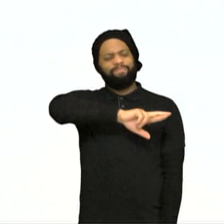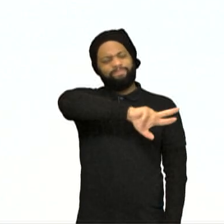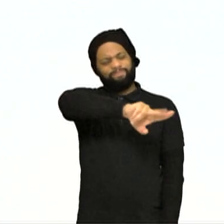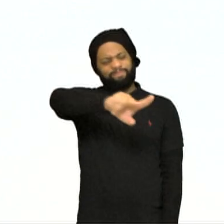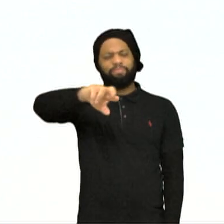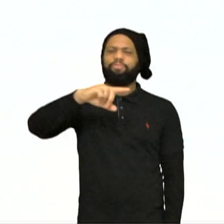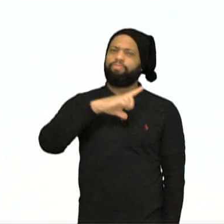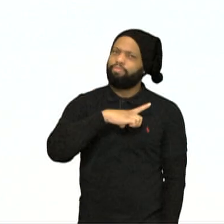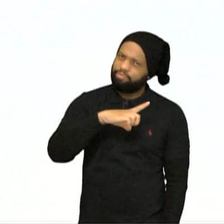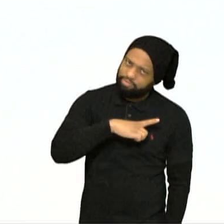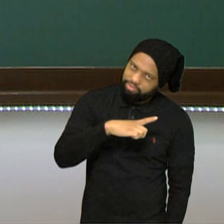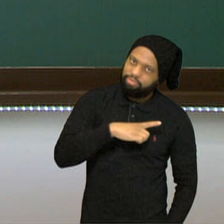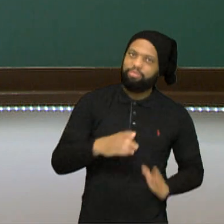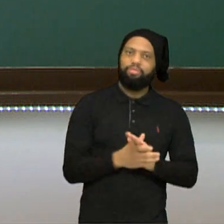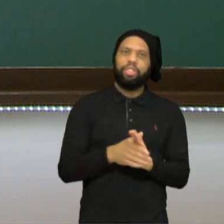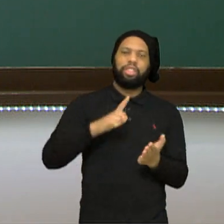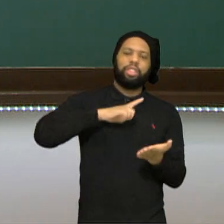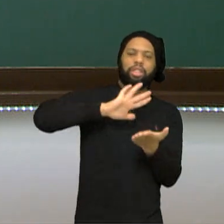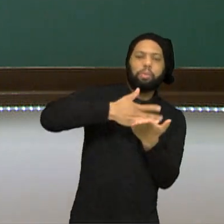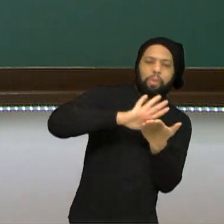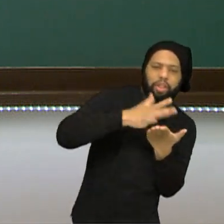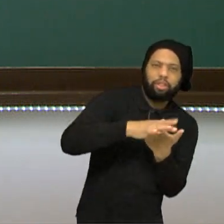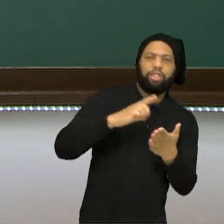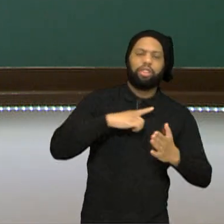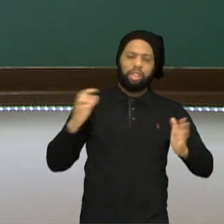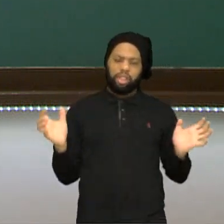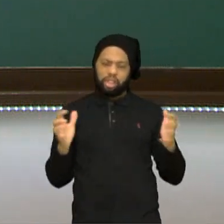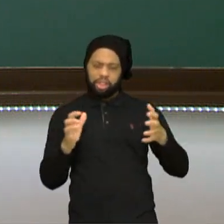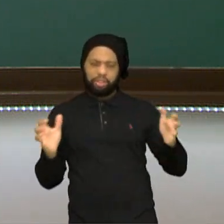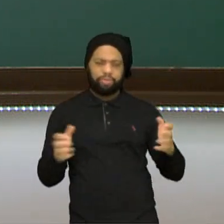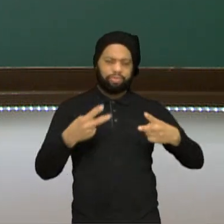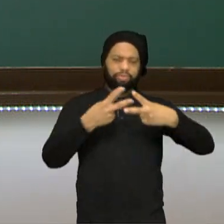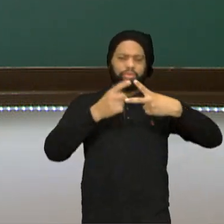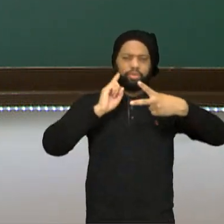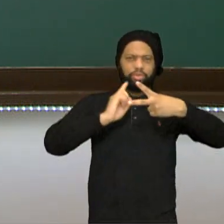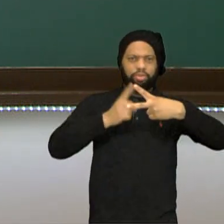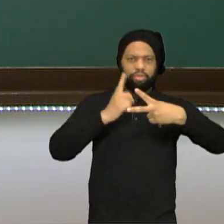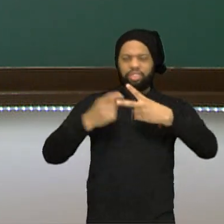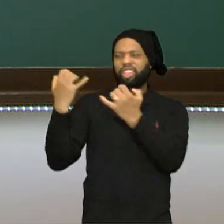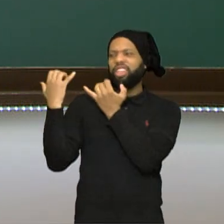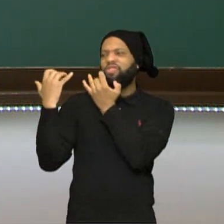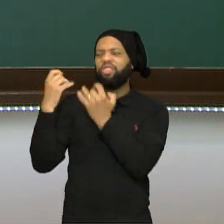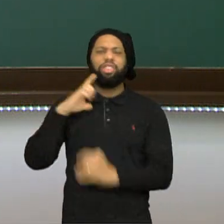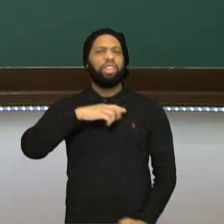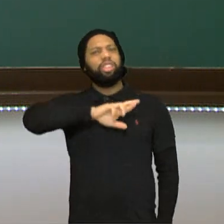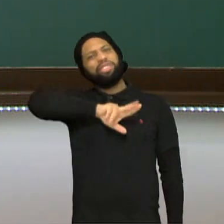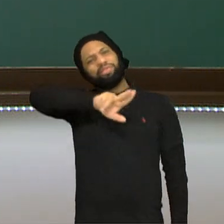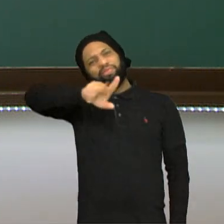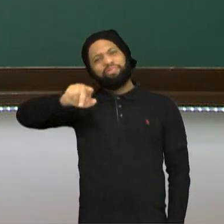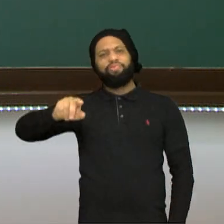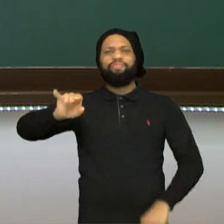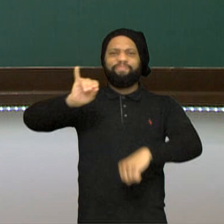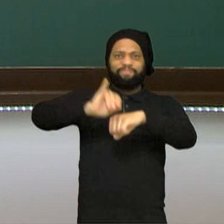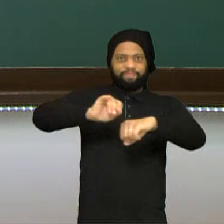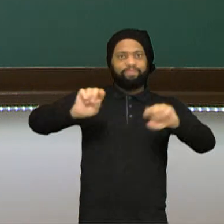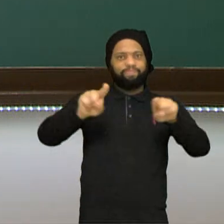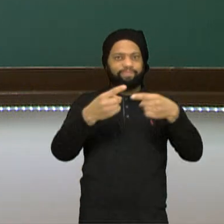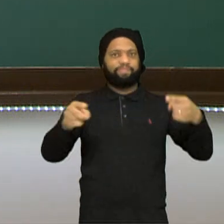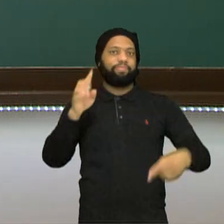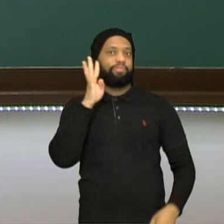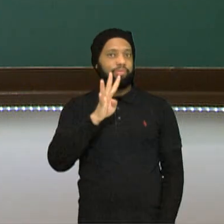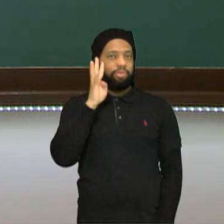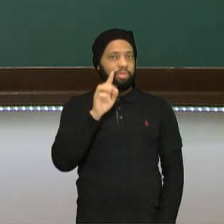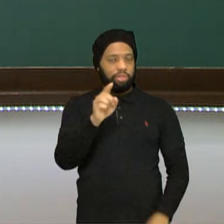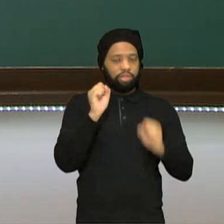diversidade incrível, né, gente? Pandeiro, sanfona, triângulo, flauta doce, tem muito, né, instrumento aí bacana que vocês